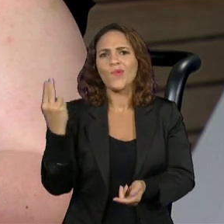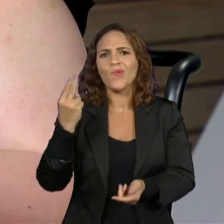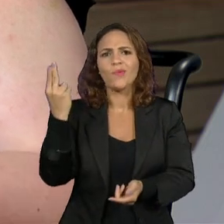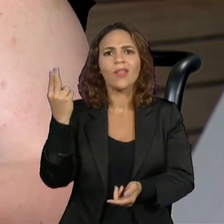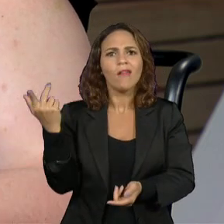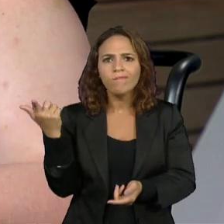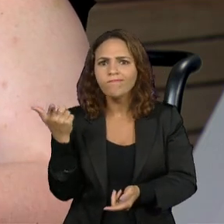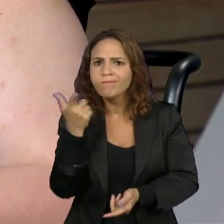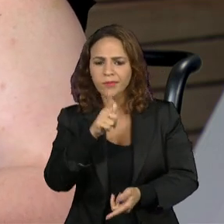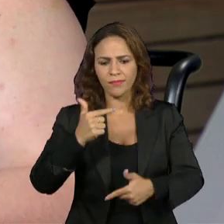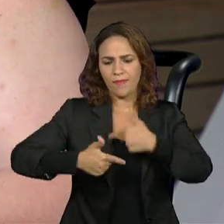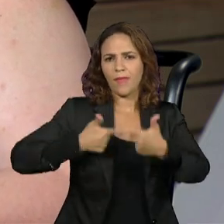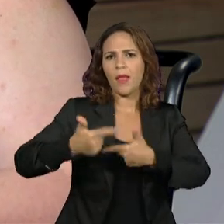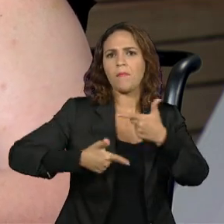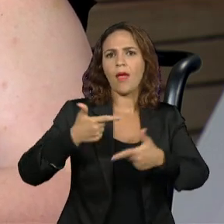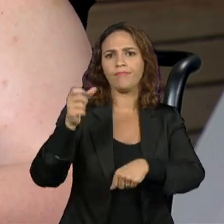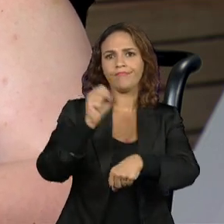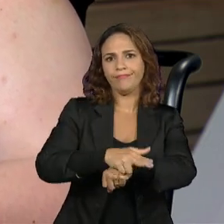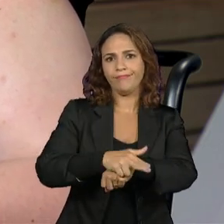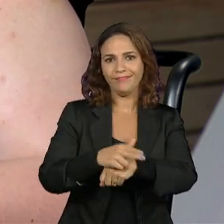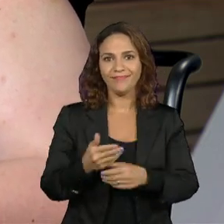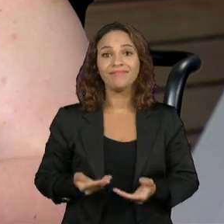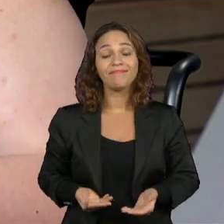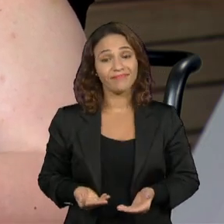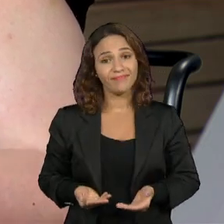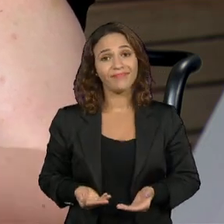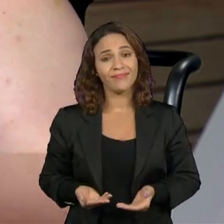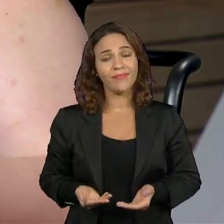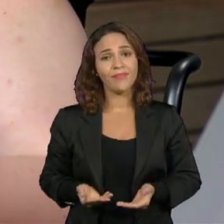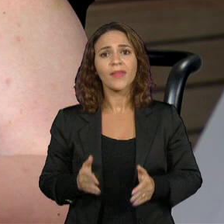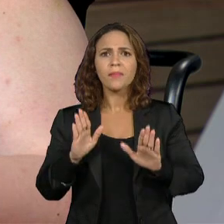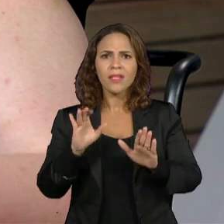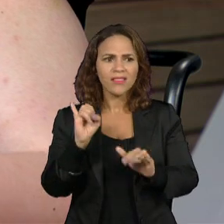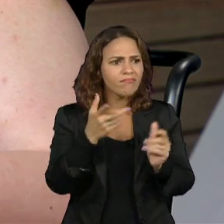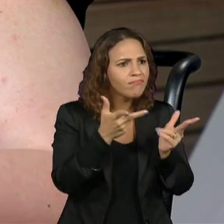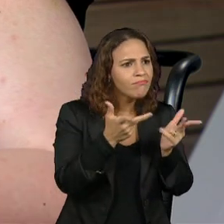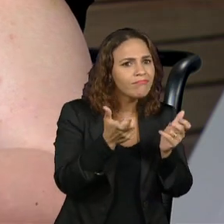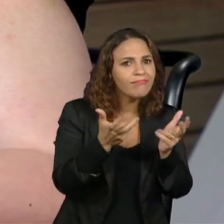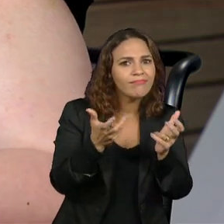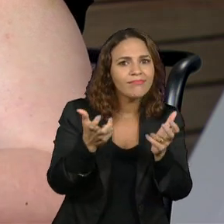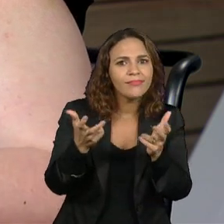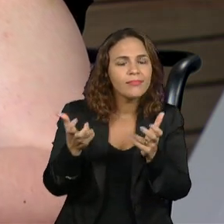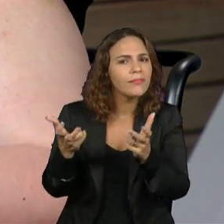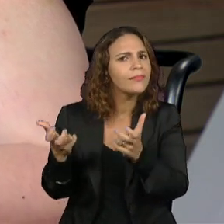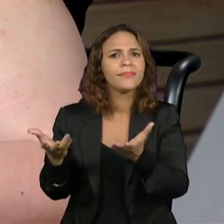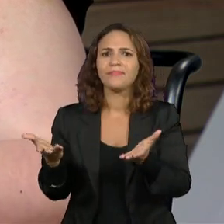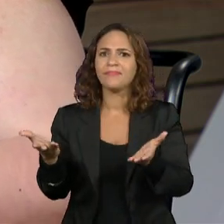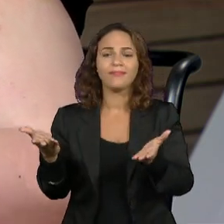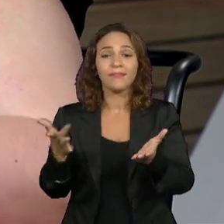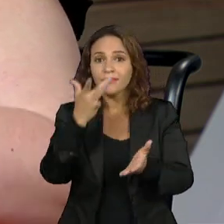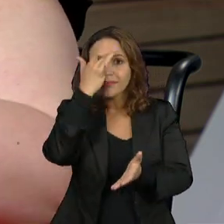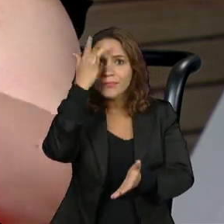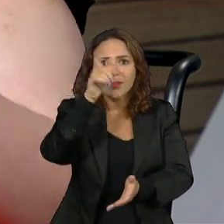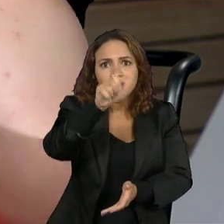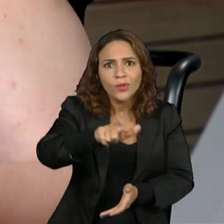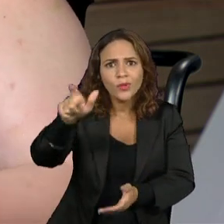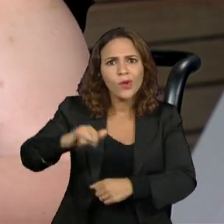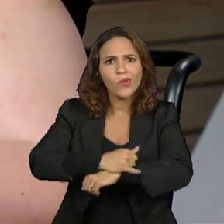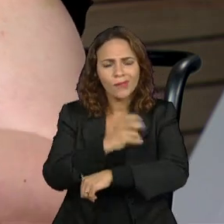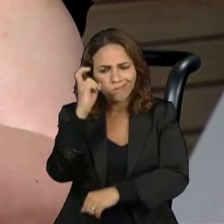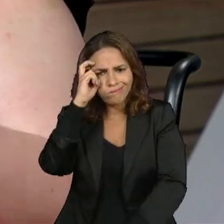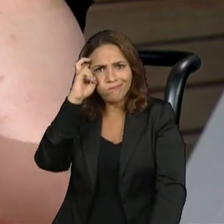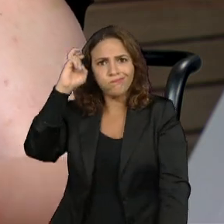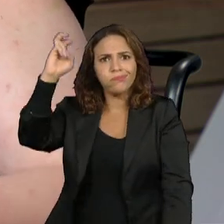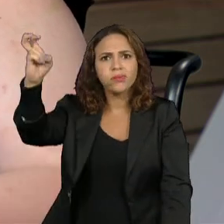de exercer um tipo de trabalho. E quando você olha, você pega pessoas gordas que são inteligentíssimas,